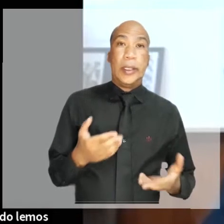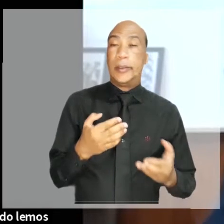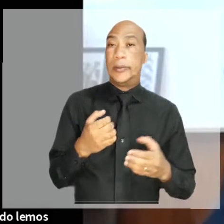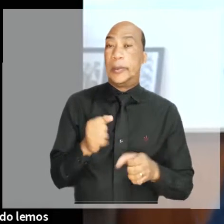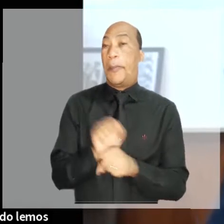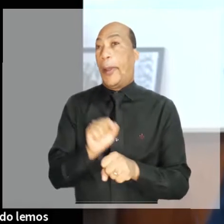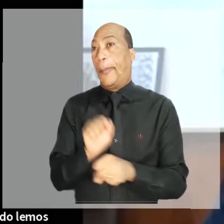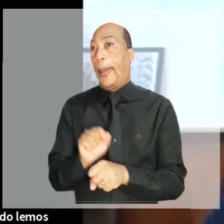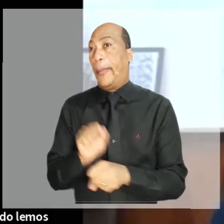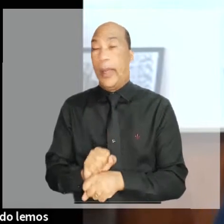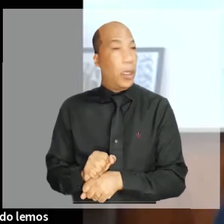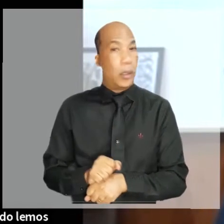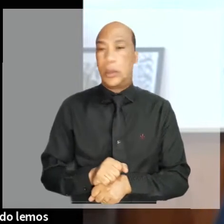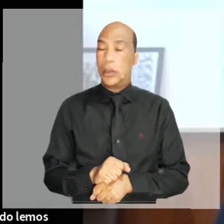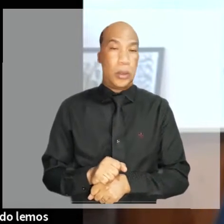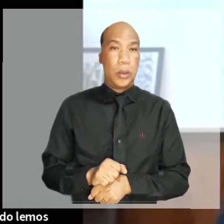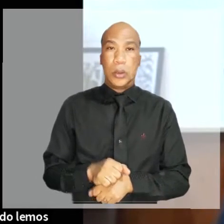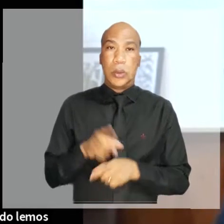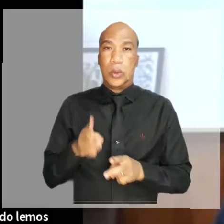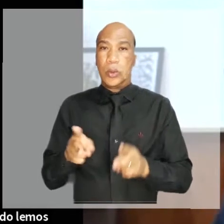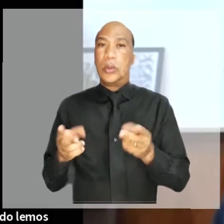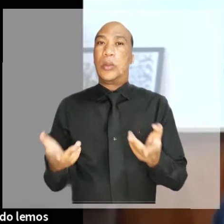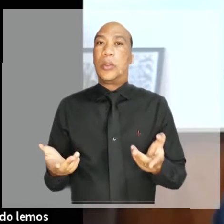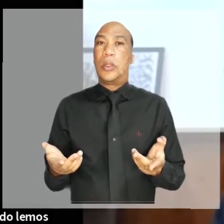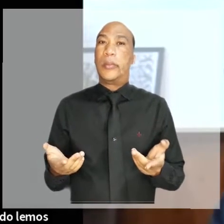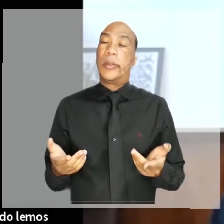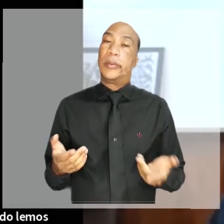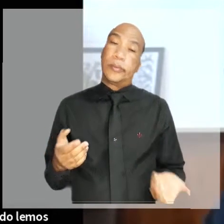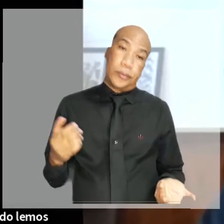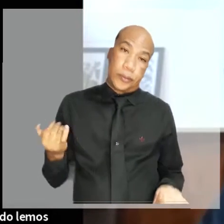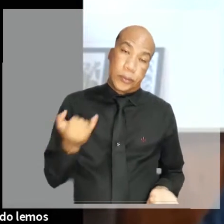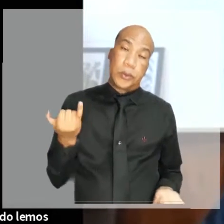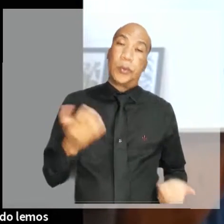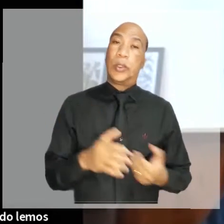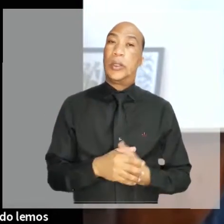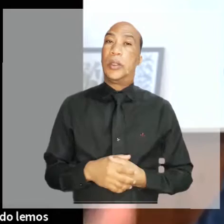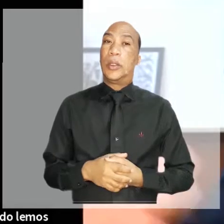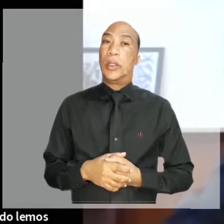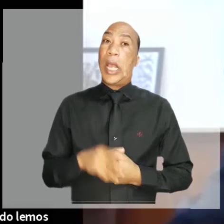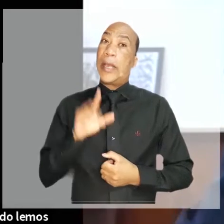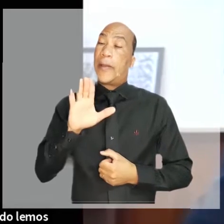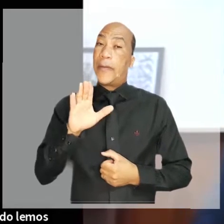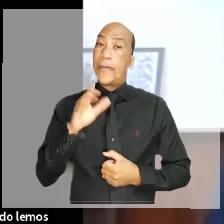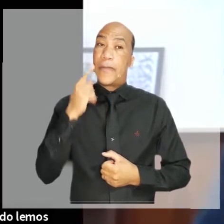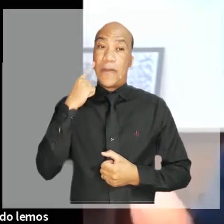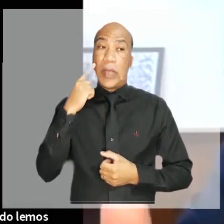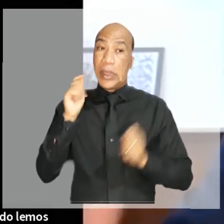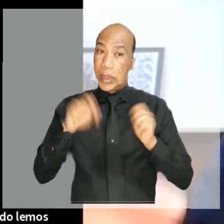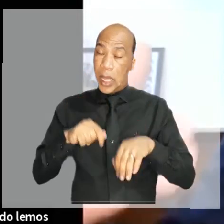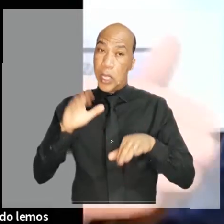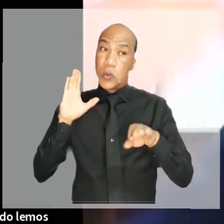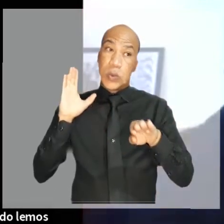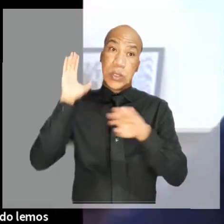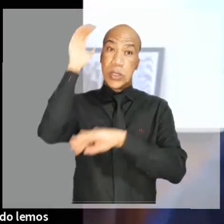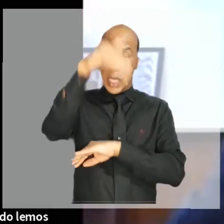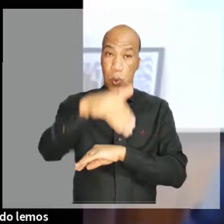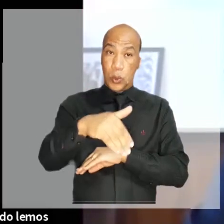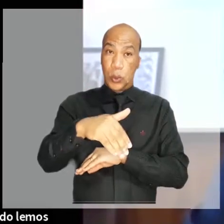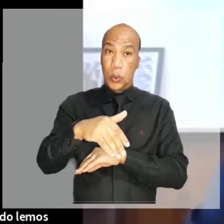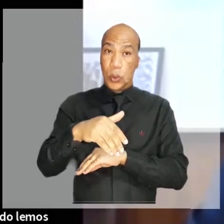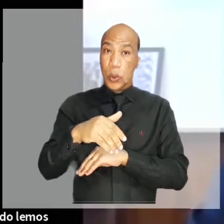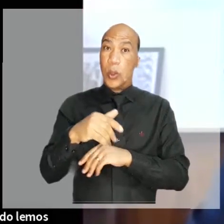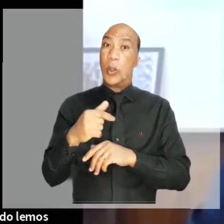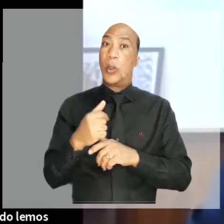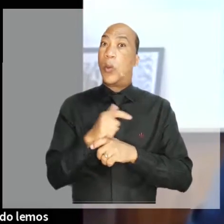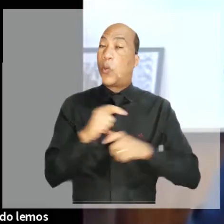forma demasiada, mas isso eu acho que assim poderia dar um salto que a gente já deu ainda maior, a